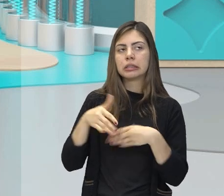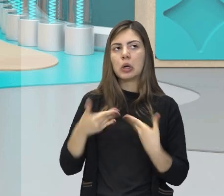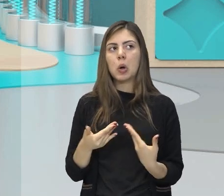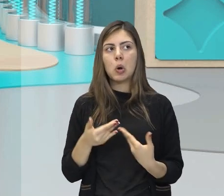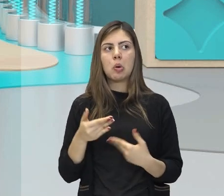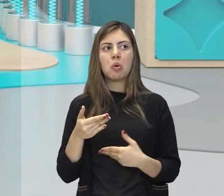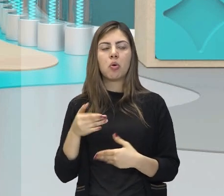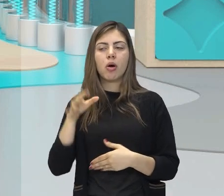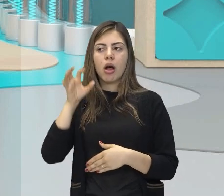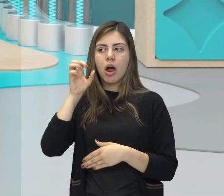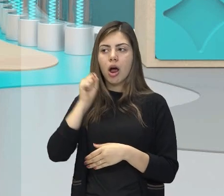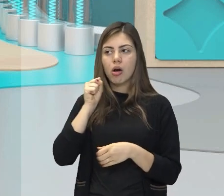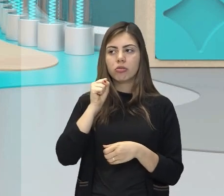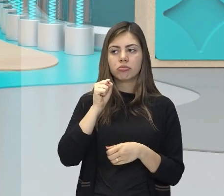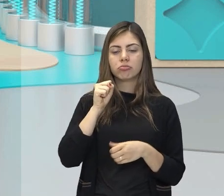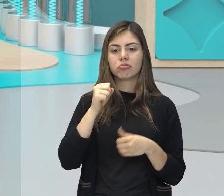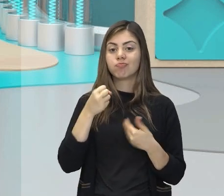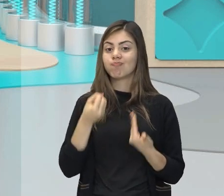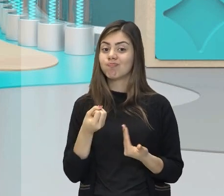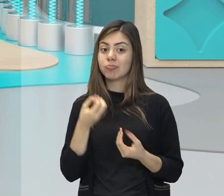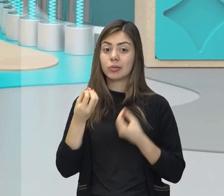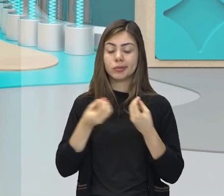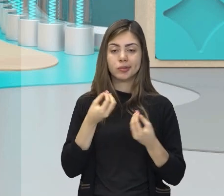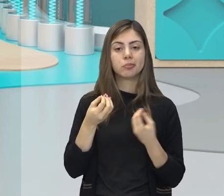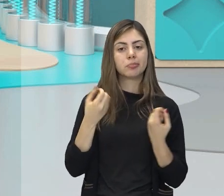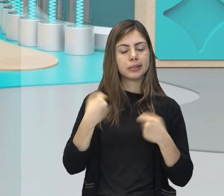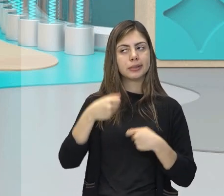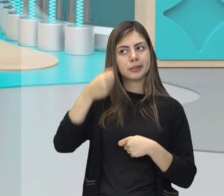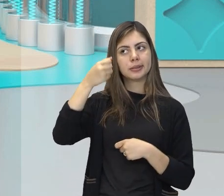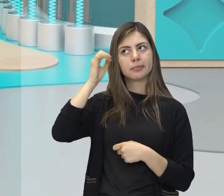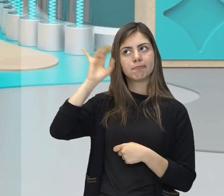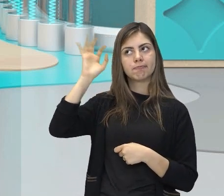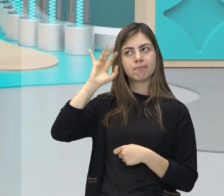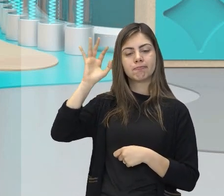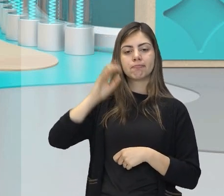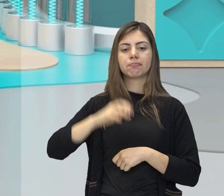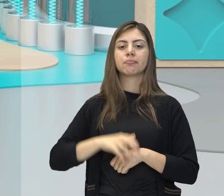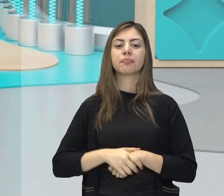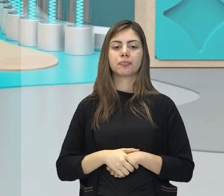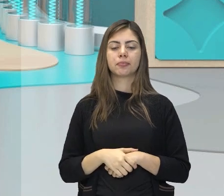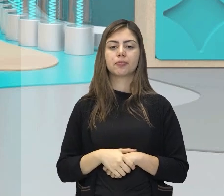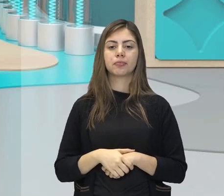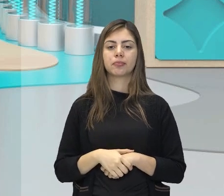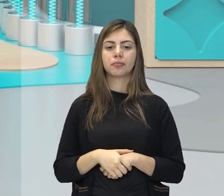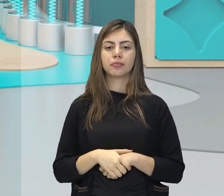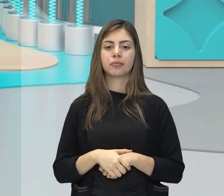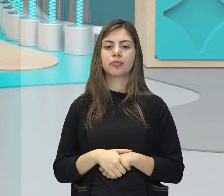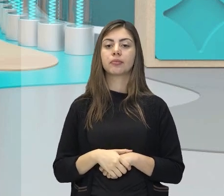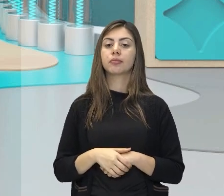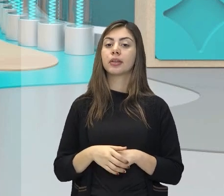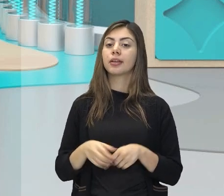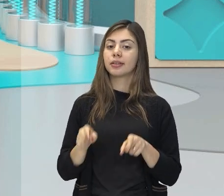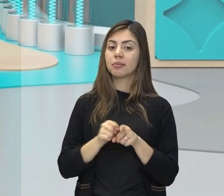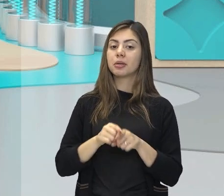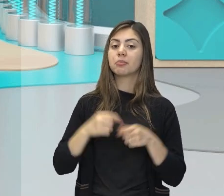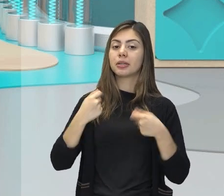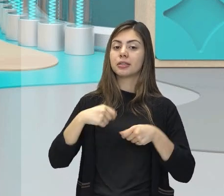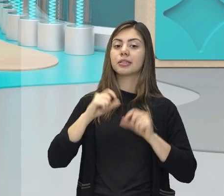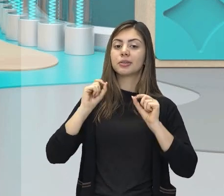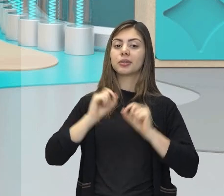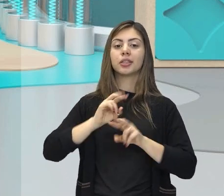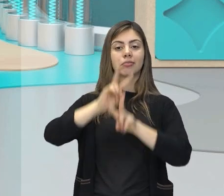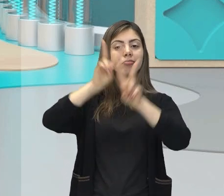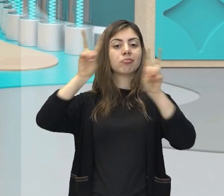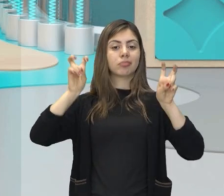pensar nesses pontos se você tem essa possibilidade. E é interessante também que tenha um título, vamos ao próximo item,